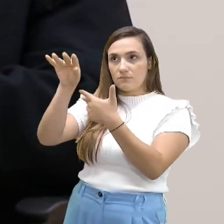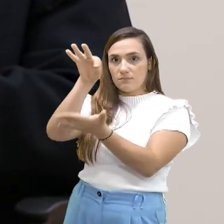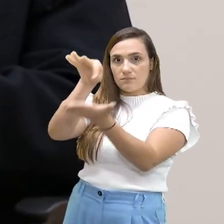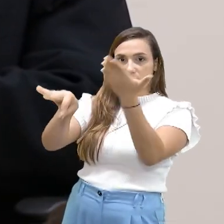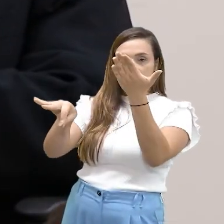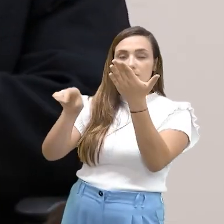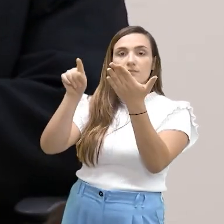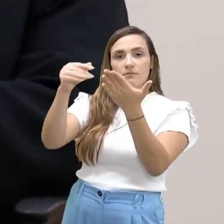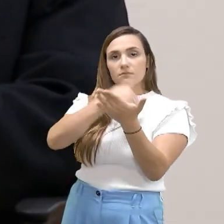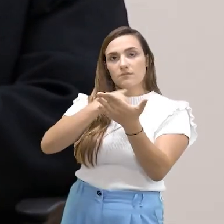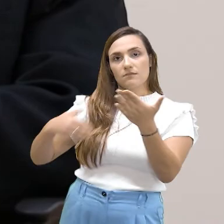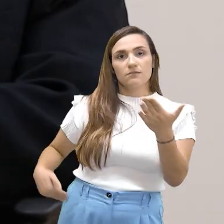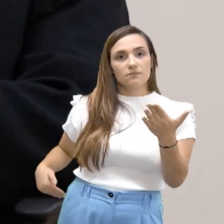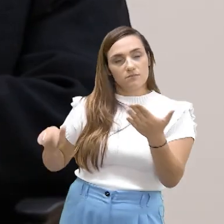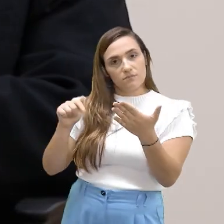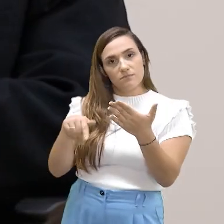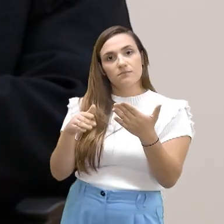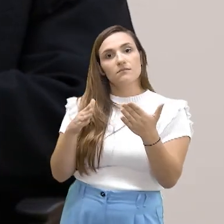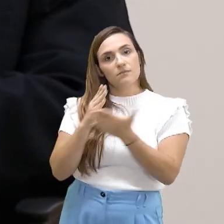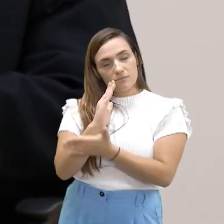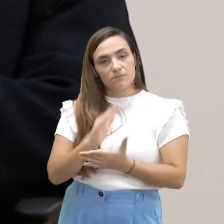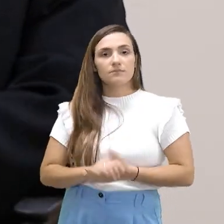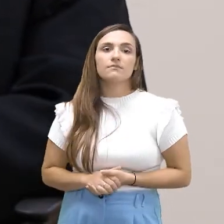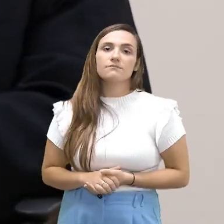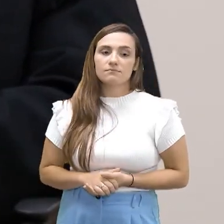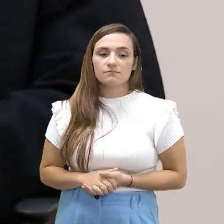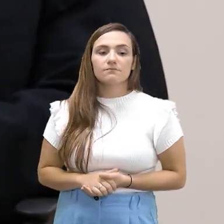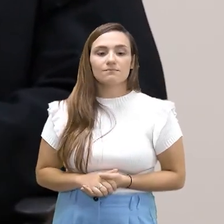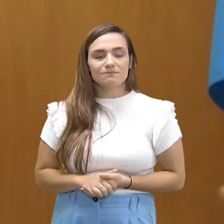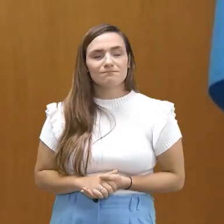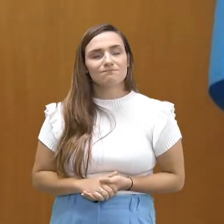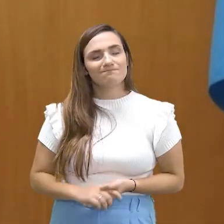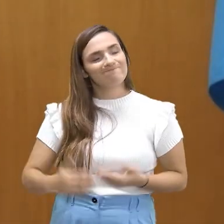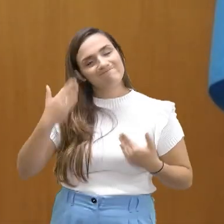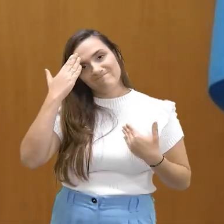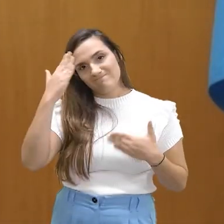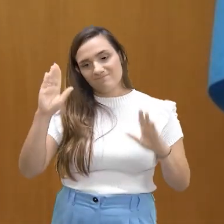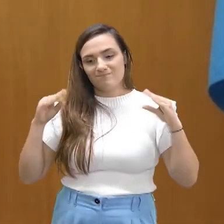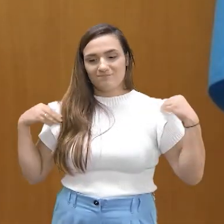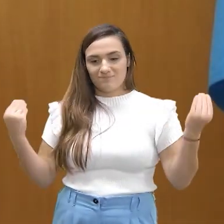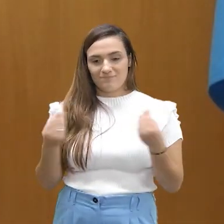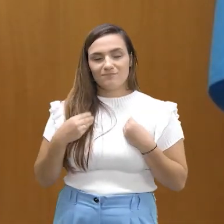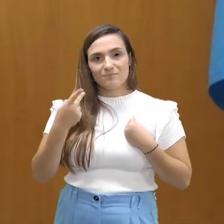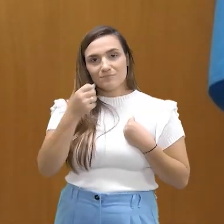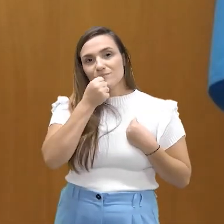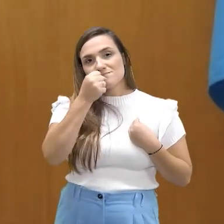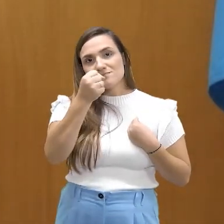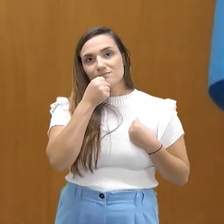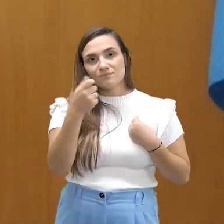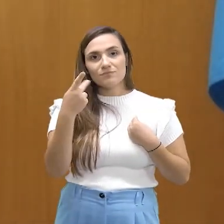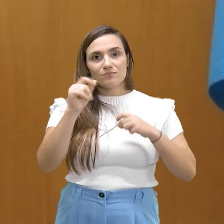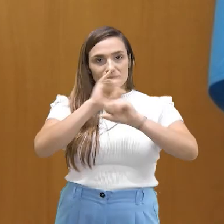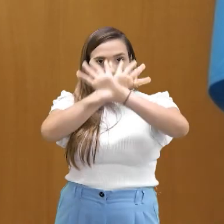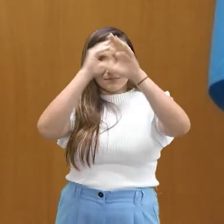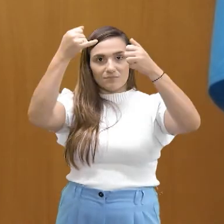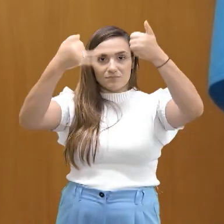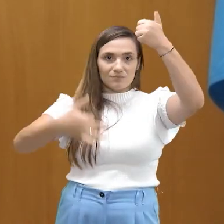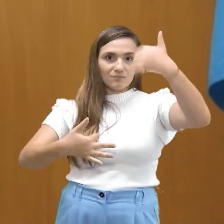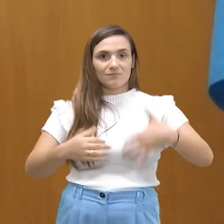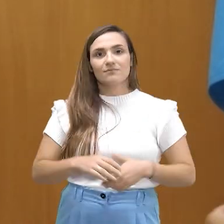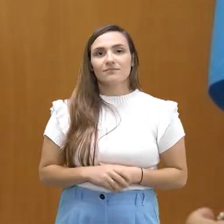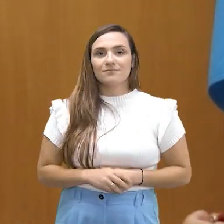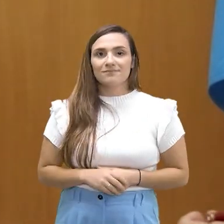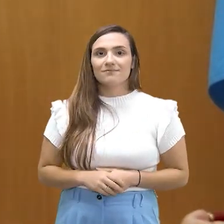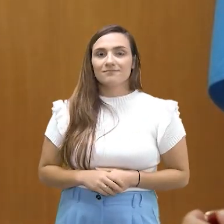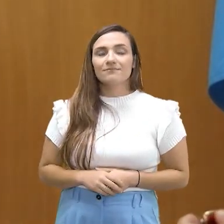ao chefe de governo, ao governo do Estado, para aprovação. Obrigada, desembargador, pela sua entrevista, pelos